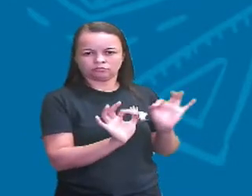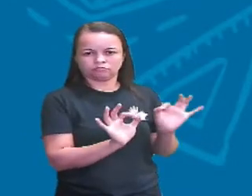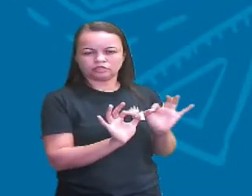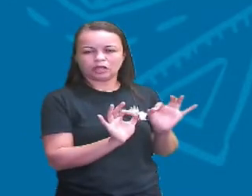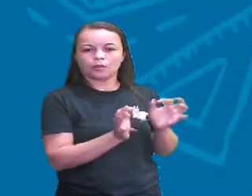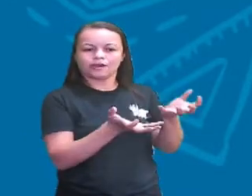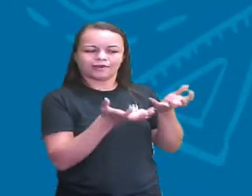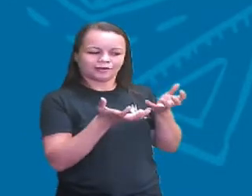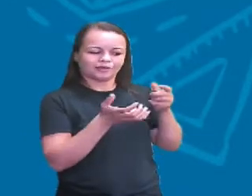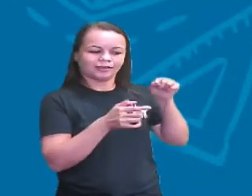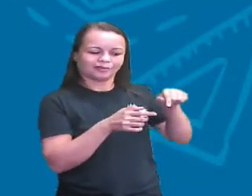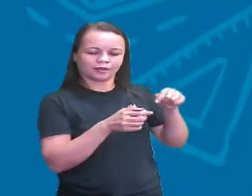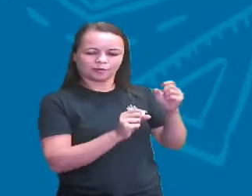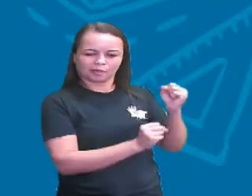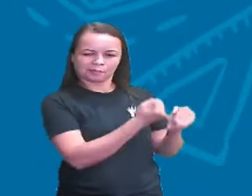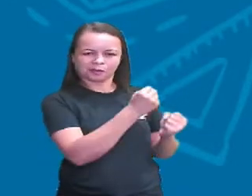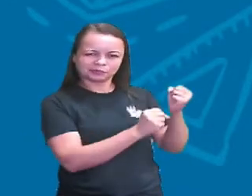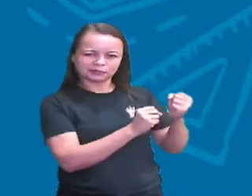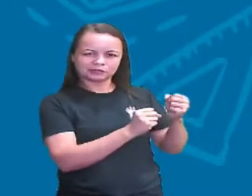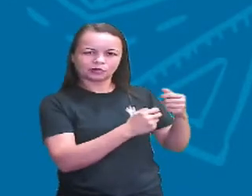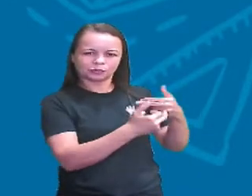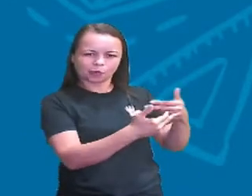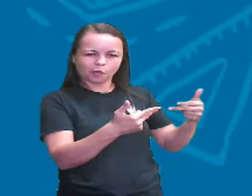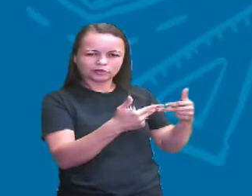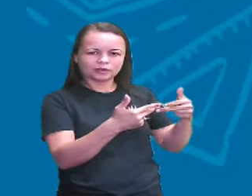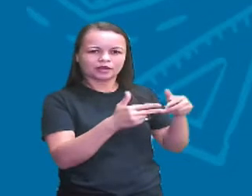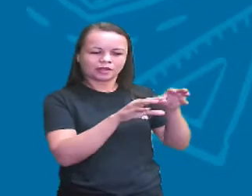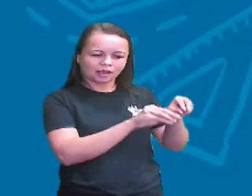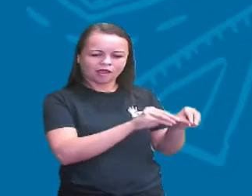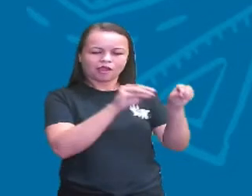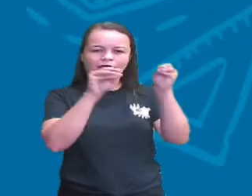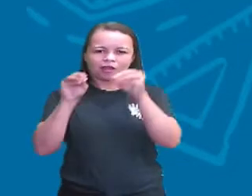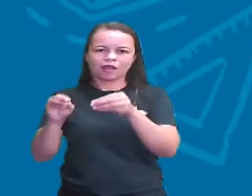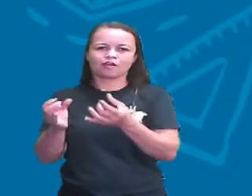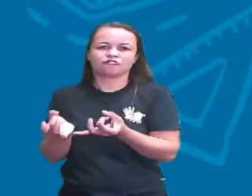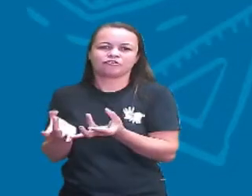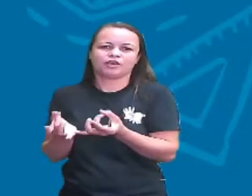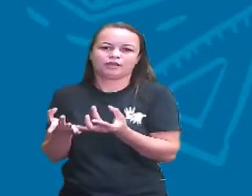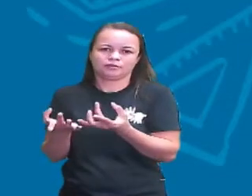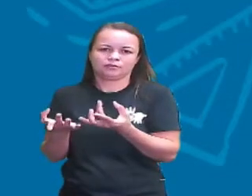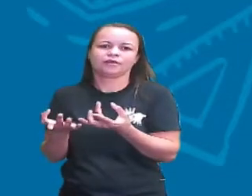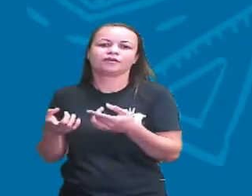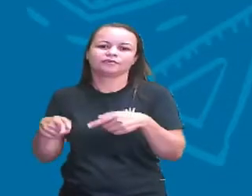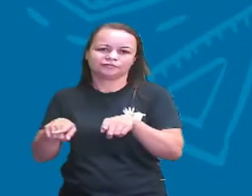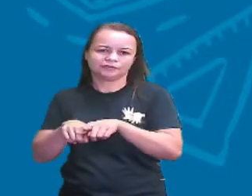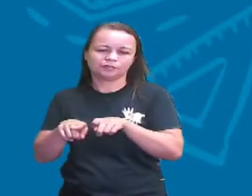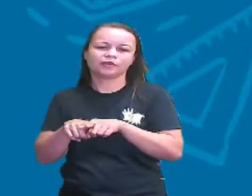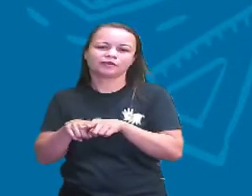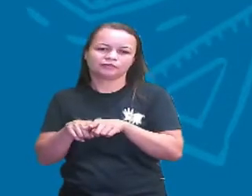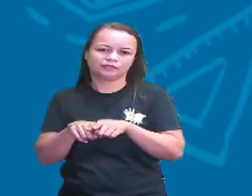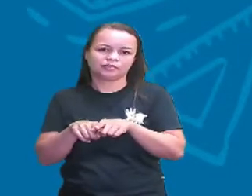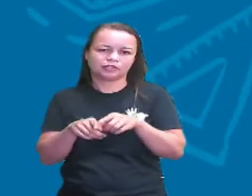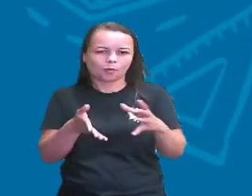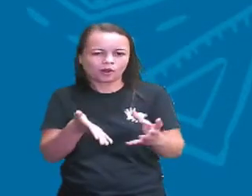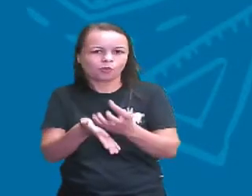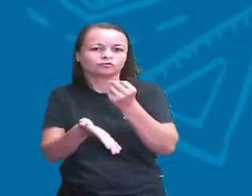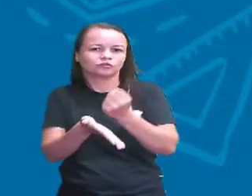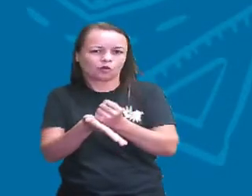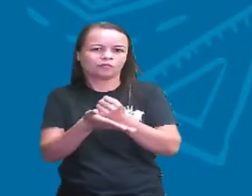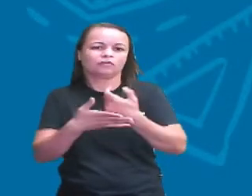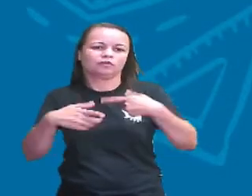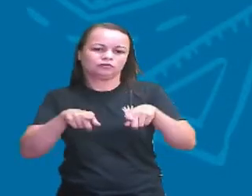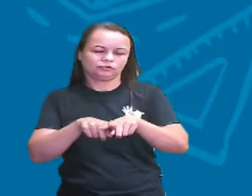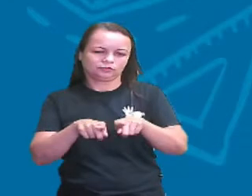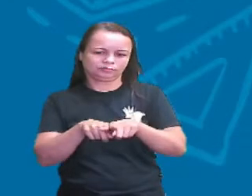para serem vendidos nessas regiões, tá? E o domínio ele é feito também dessa forma. Essa foto que vocês